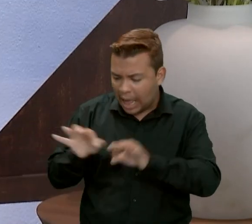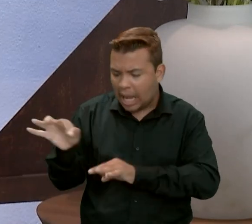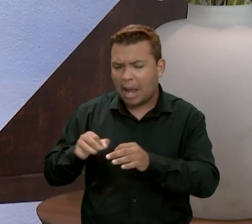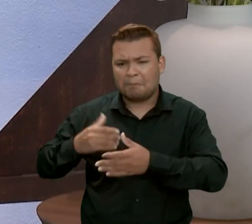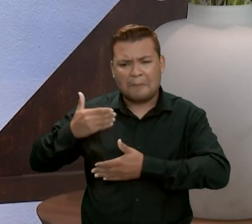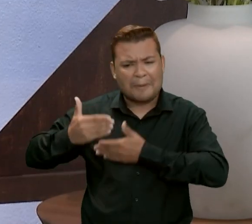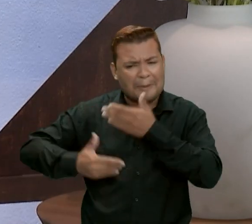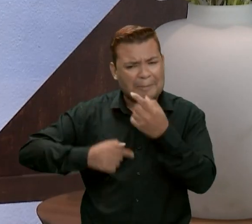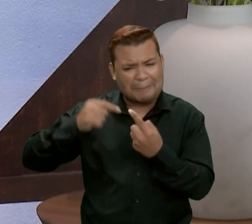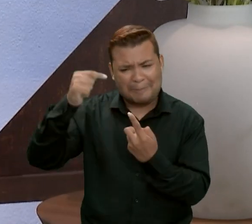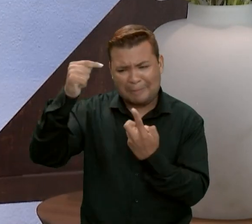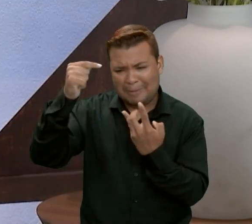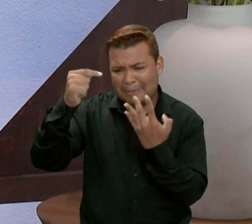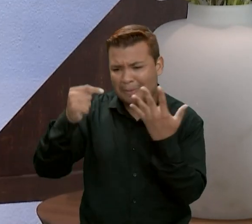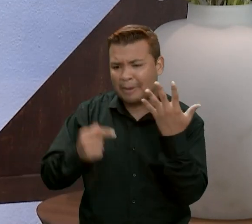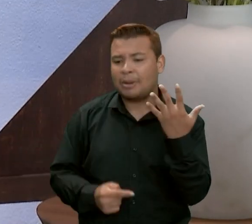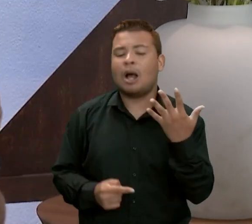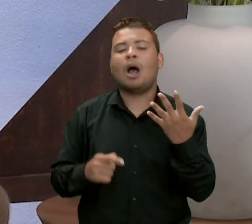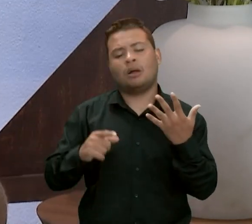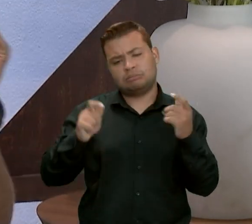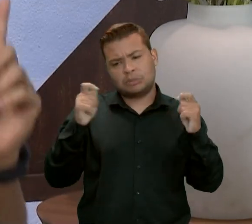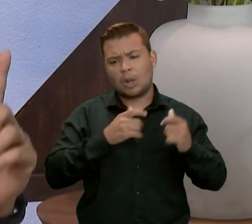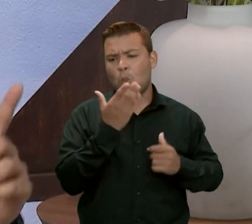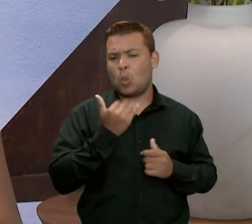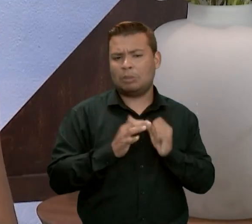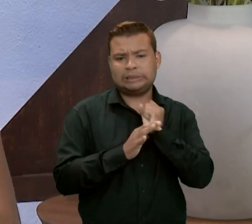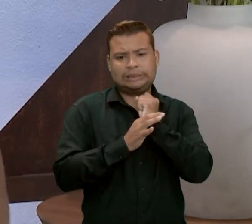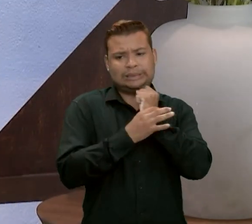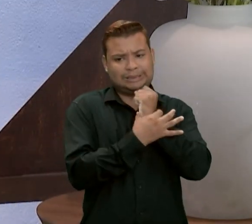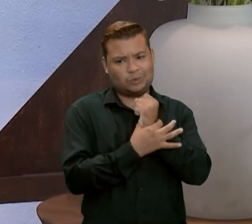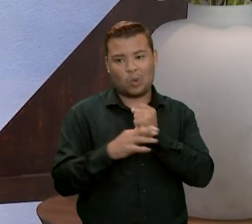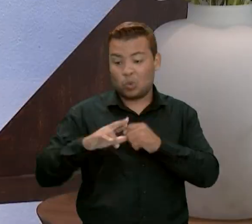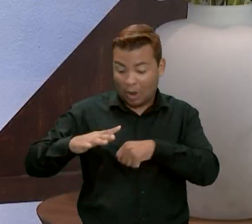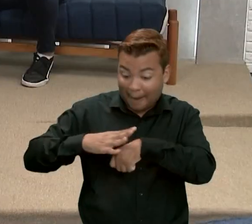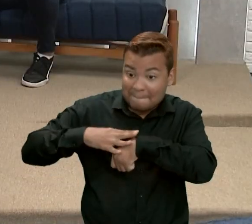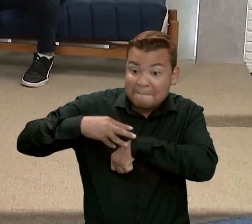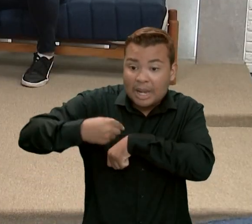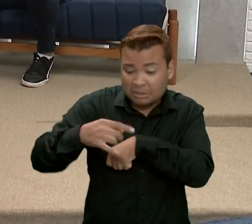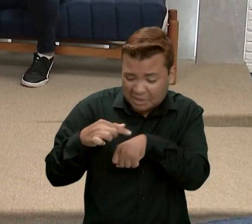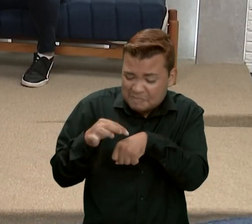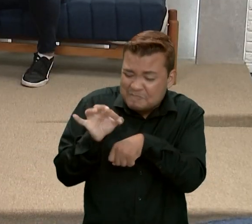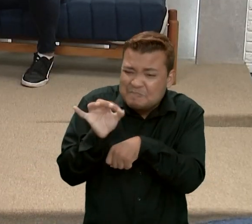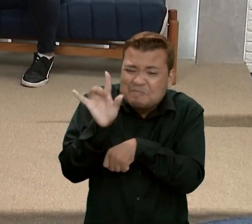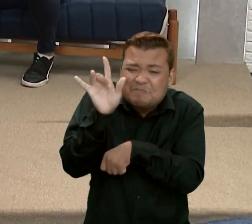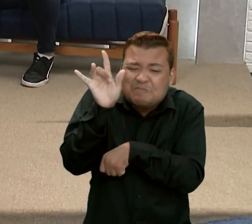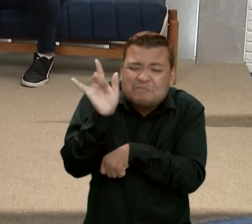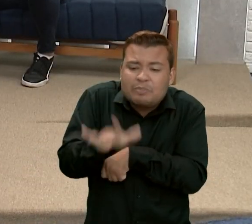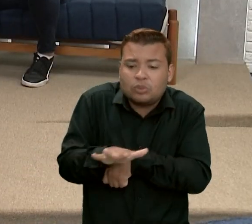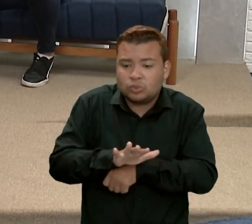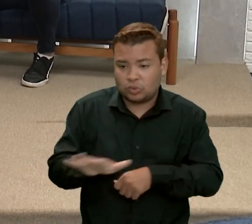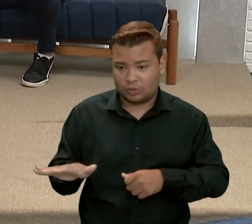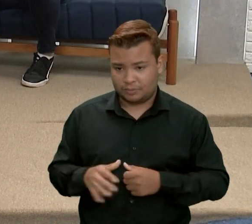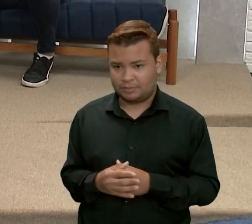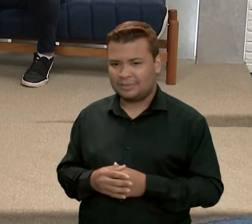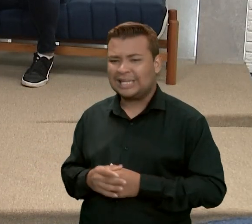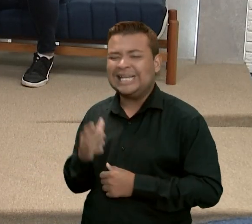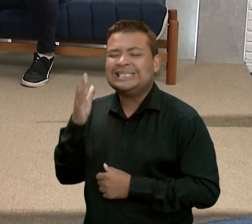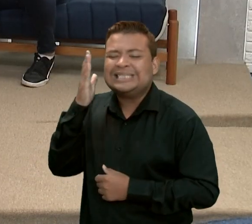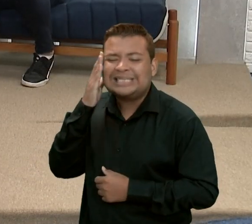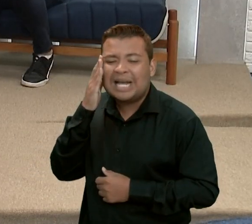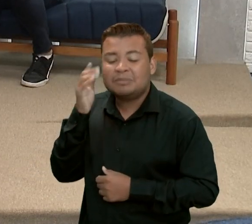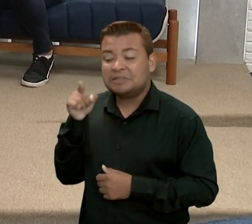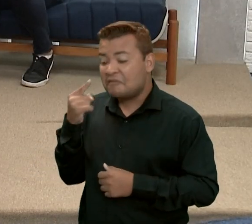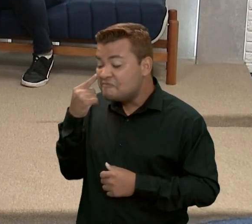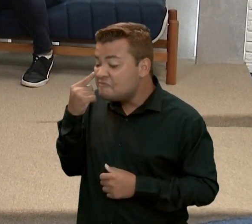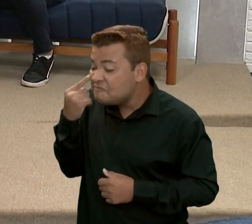estar muito seguro para o consumo. Então, são fragmentos, Cássio. Fragmentos, gente. É aquela história, o que os olhos não vê,